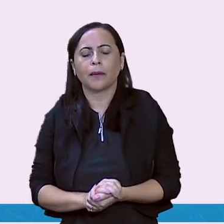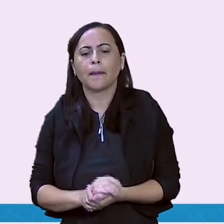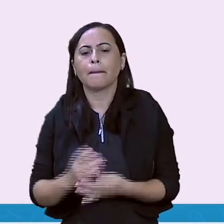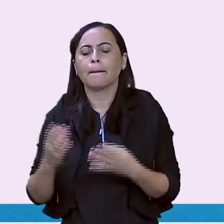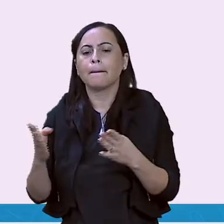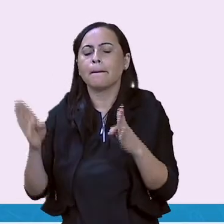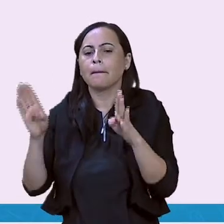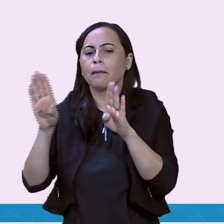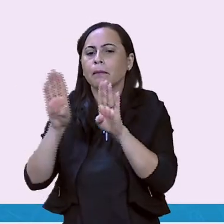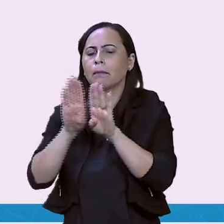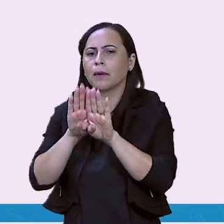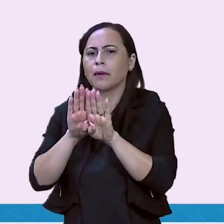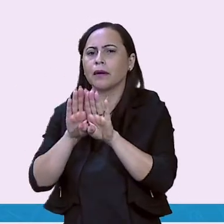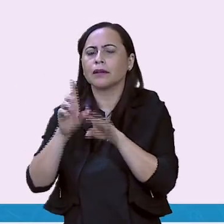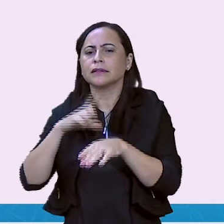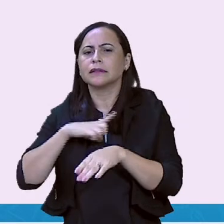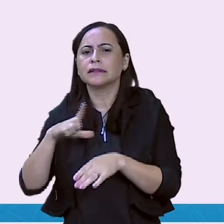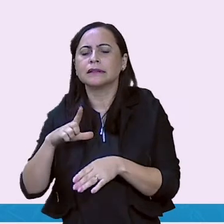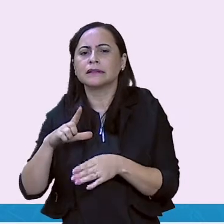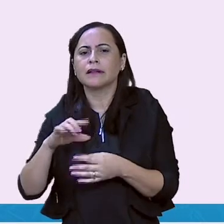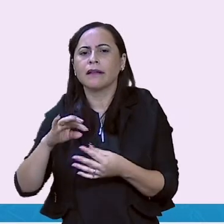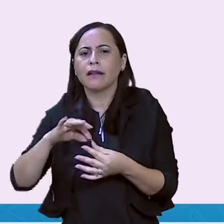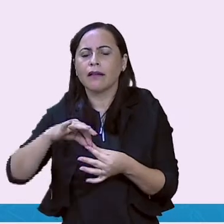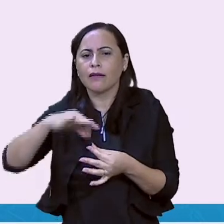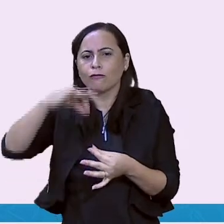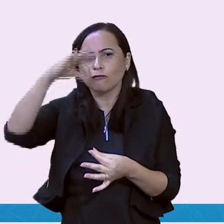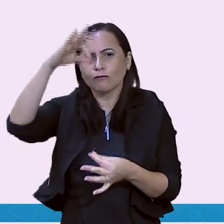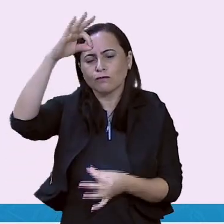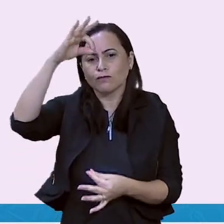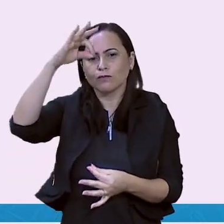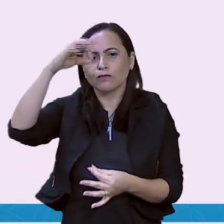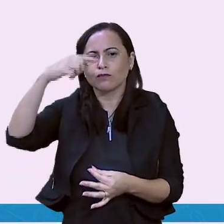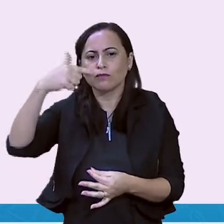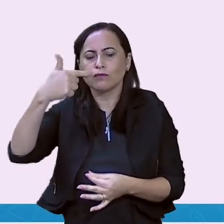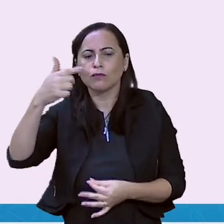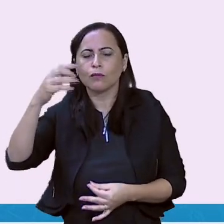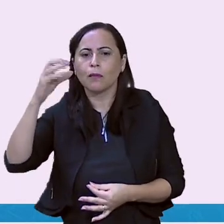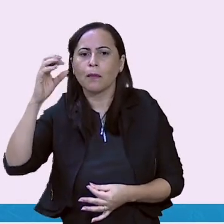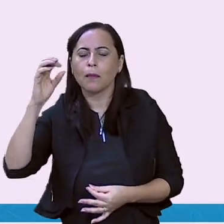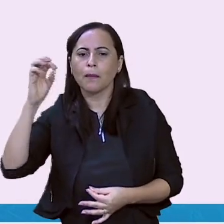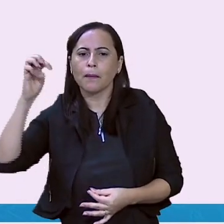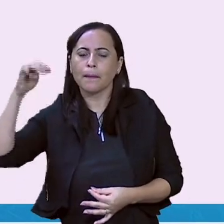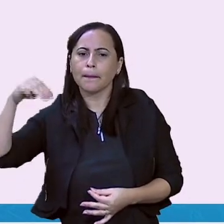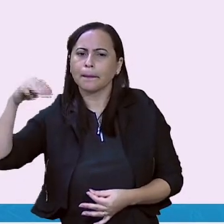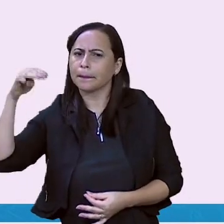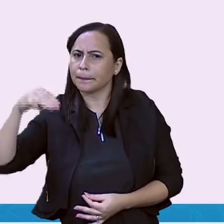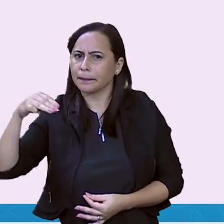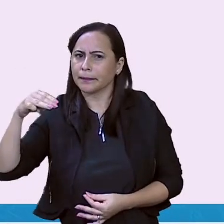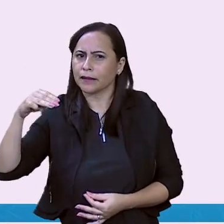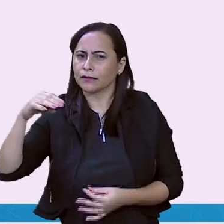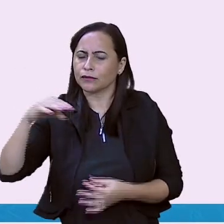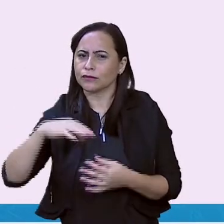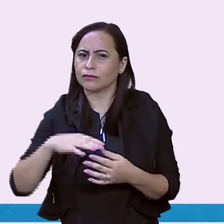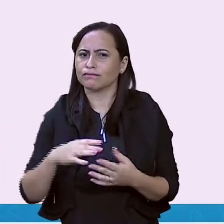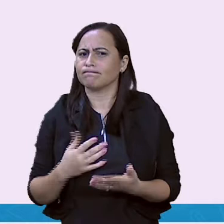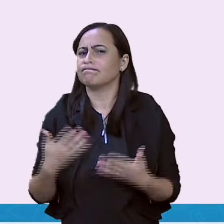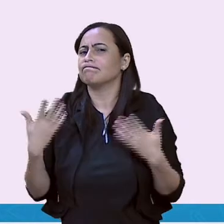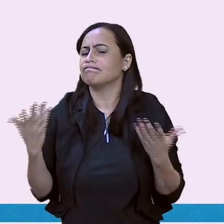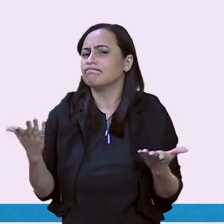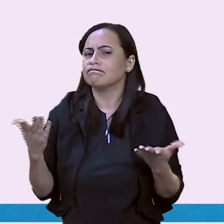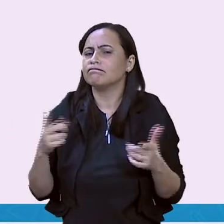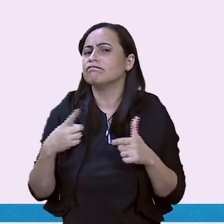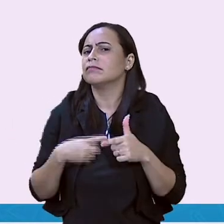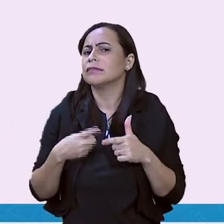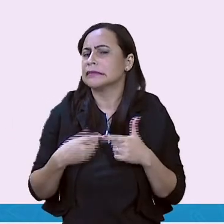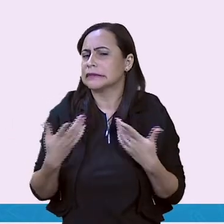as portas têm um pouco mais que 2 metros de altura? Será? Qual critério que